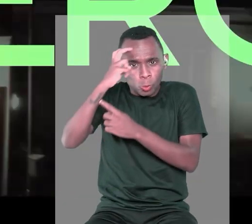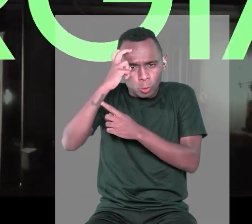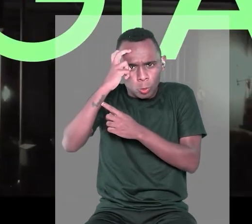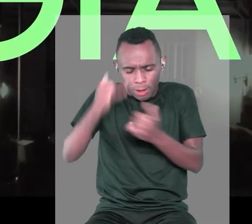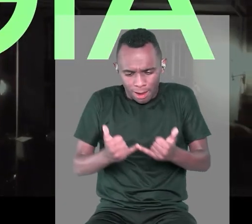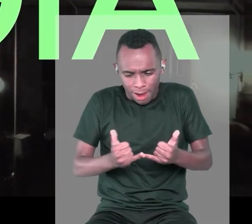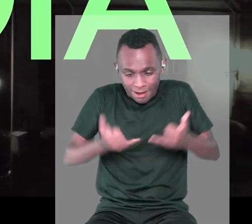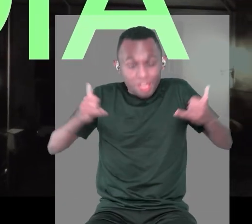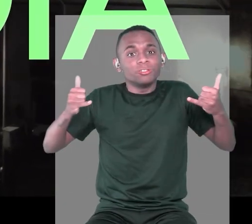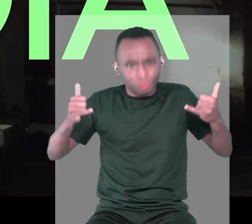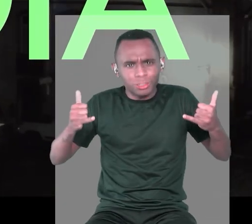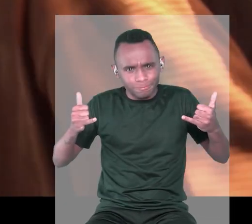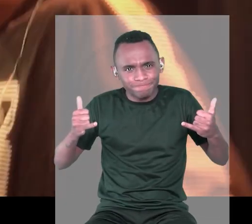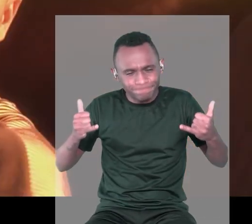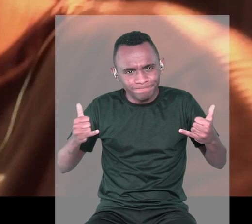uma